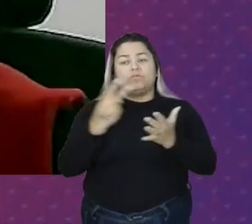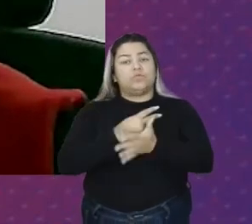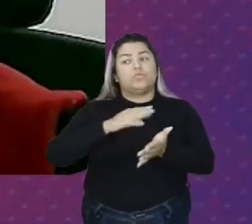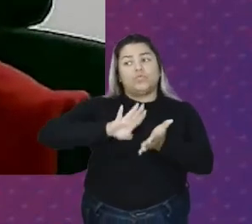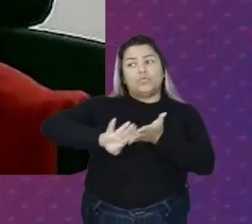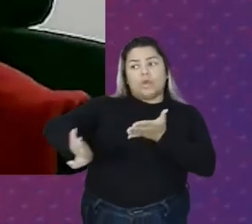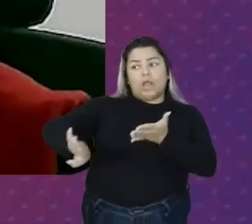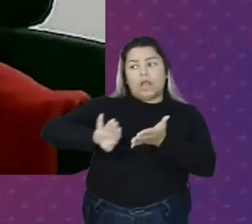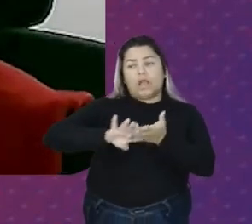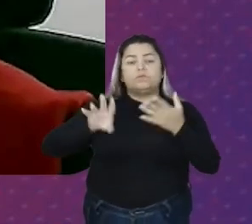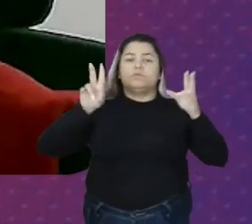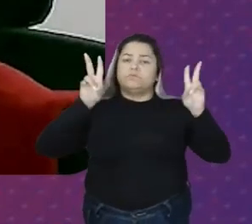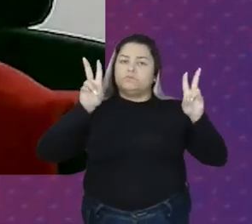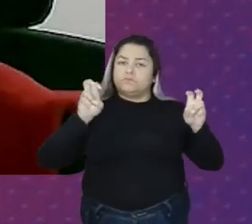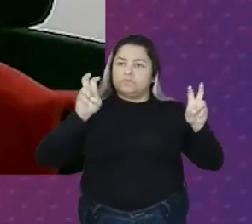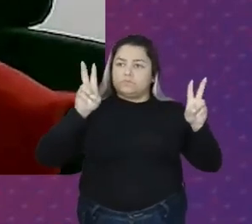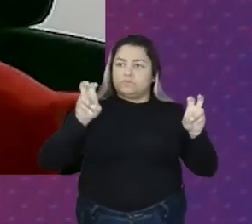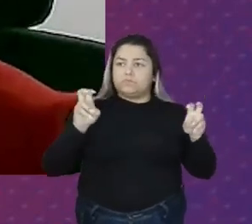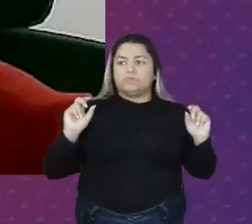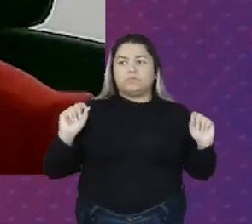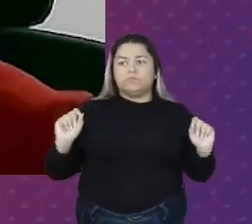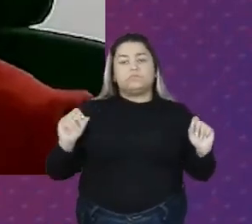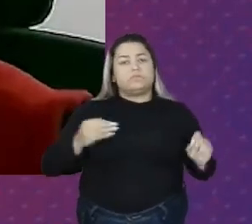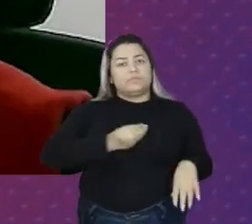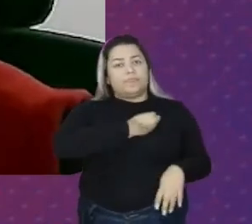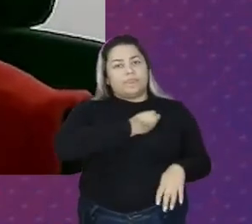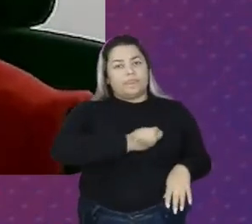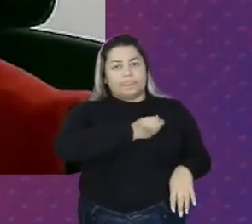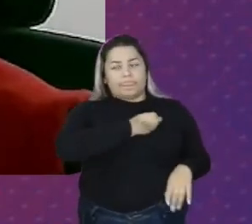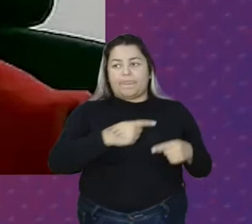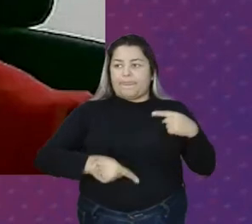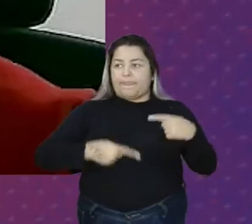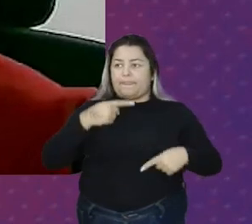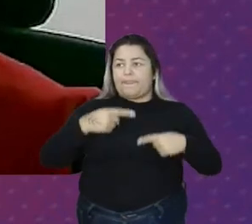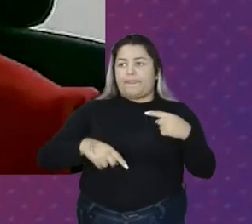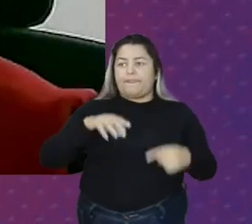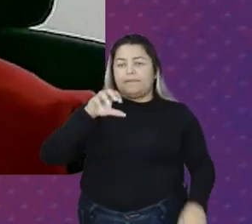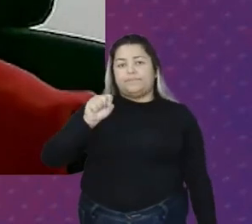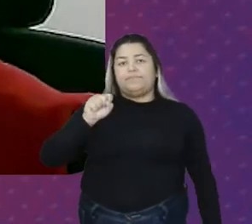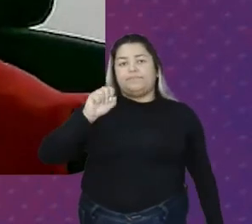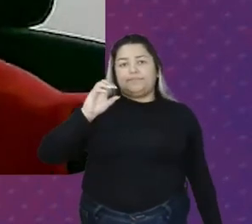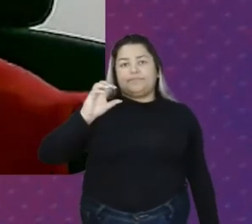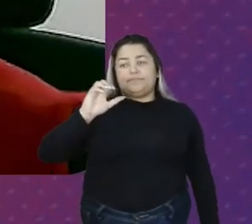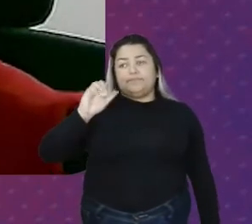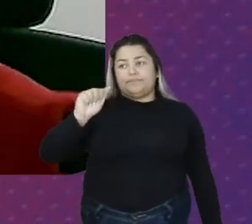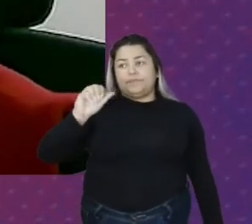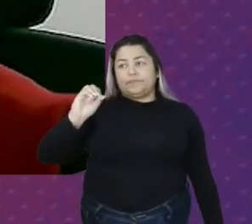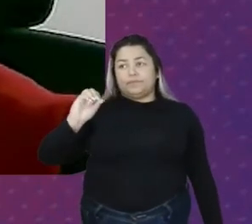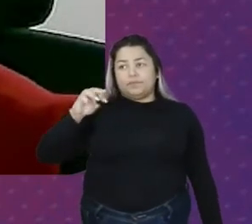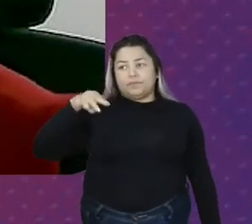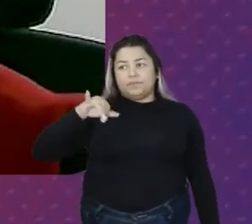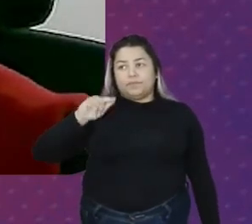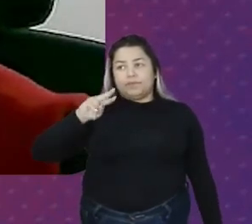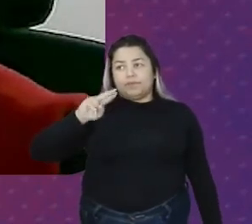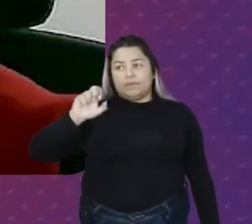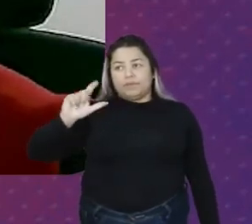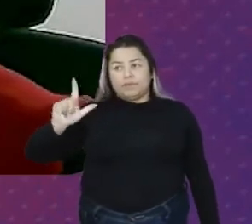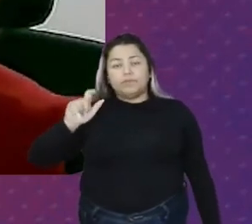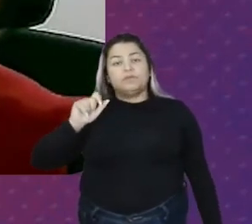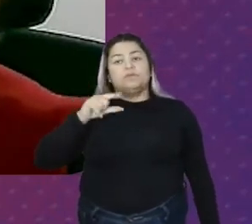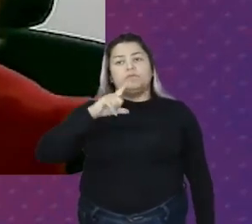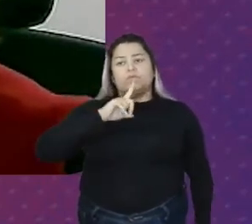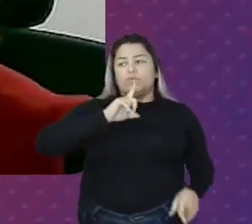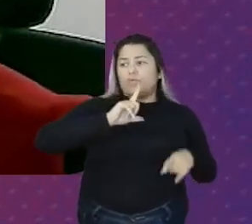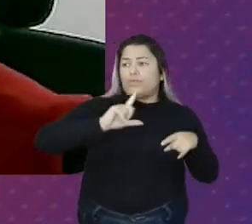eliminada, entre aspas, da vida política de São Miguel do Oeste, do meu mandato, e tive ainda que fugir